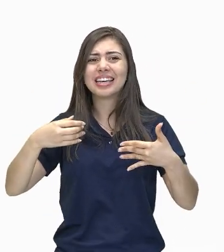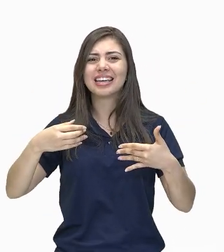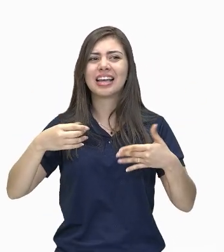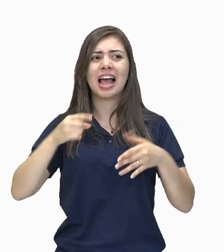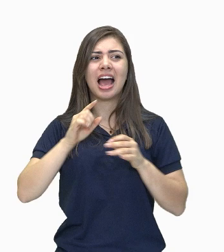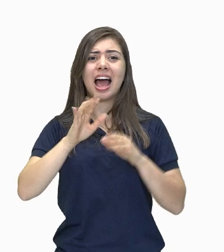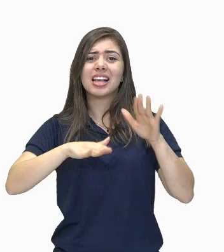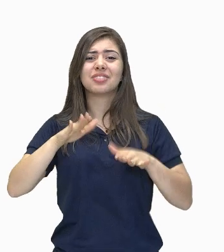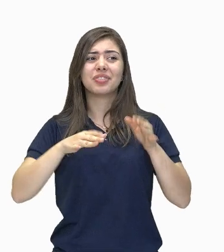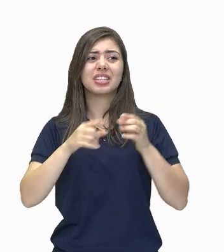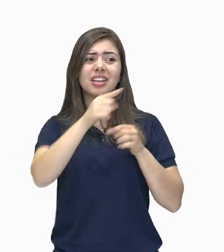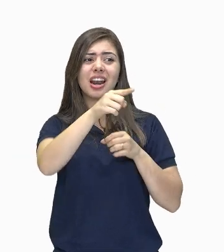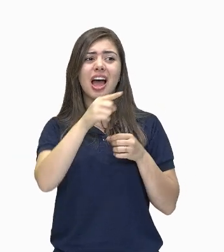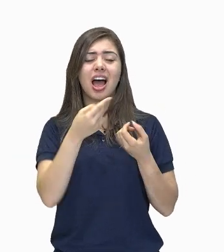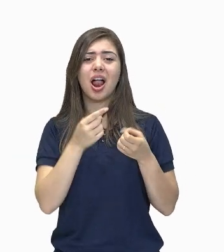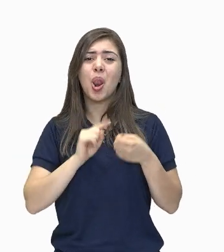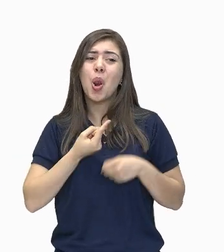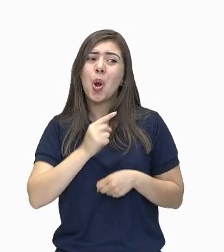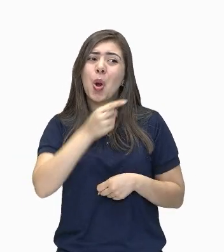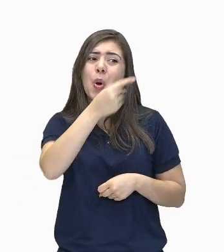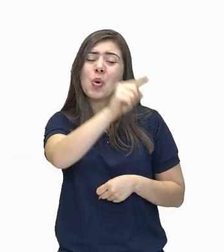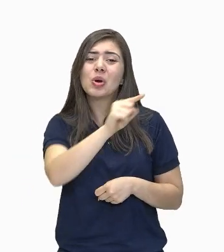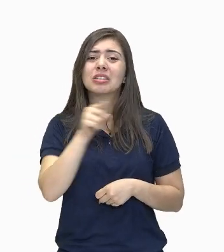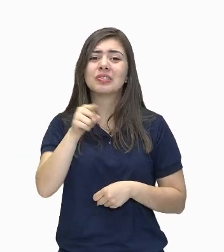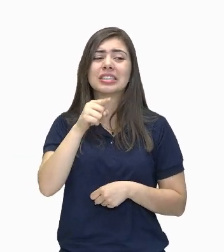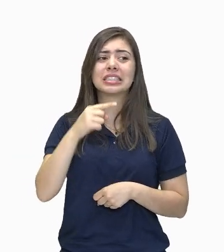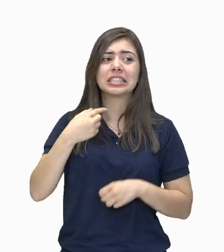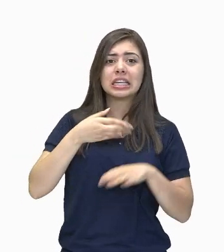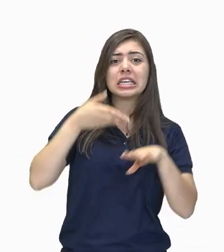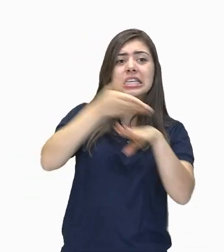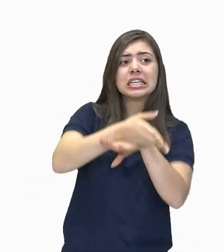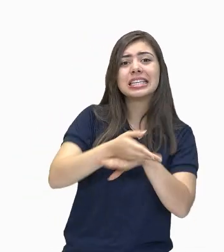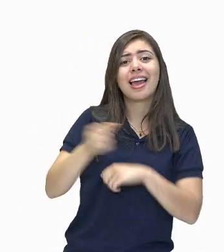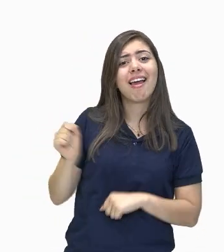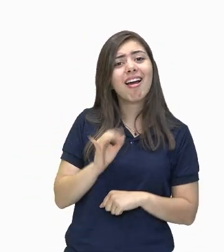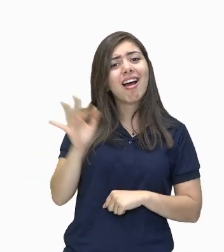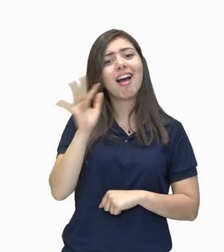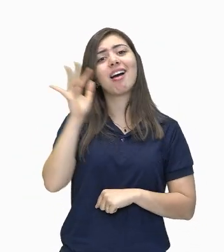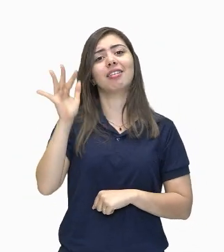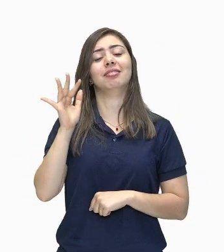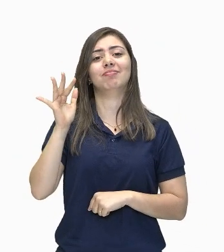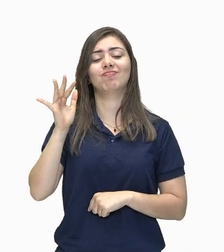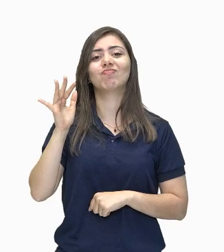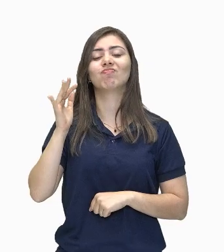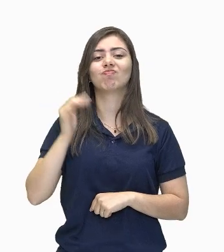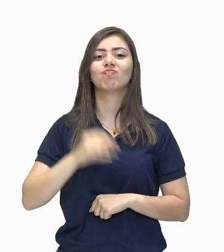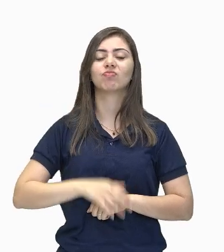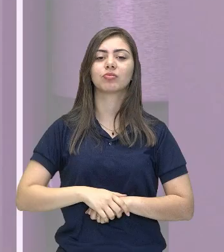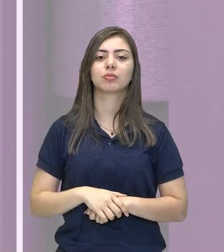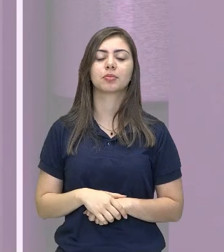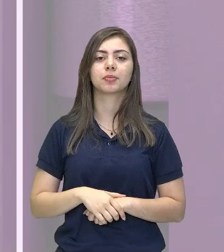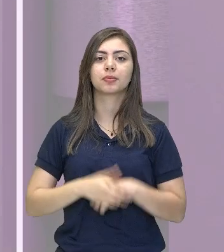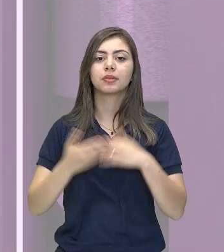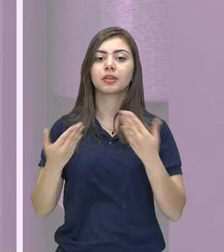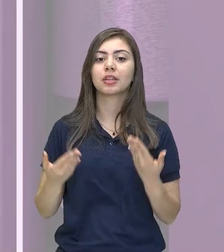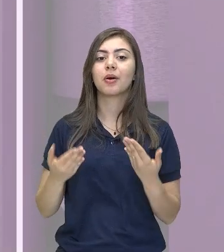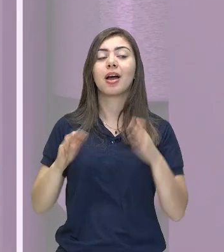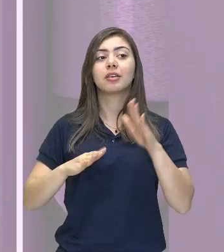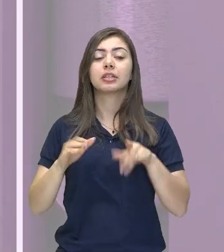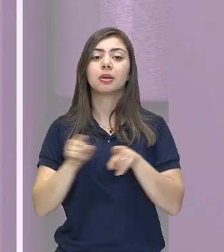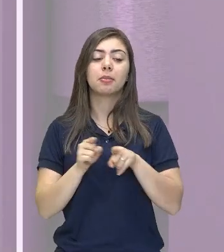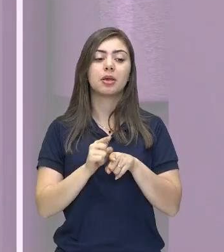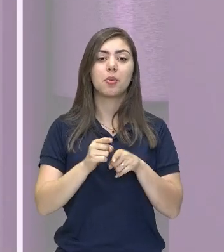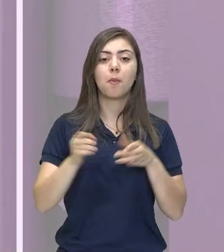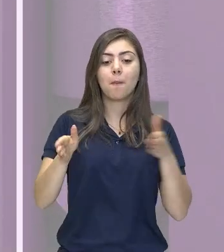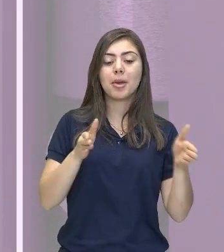você se deslocar para buscar a opinião de um grupo de pessoas. Você leva mais tempo de